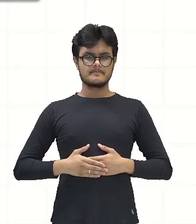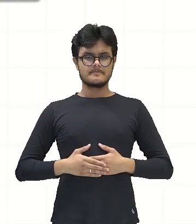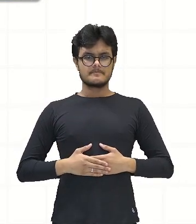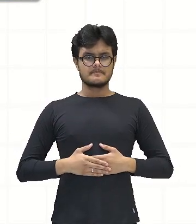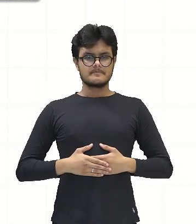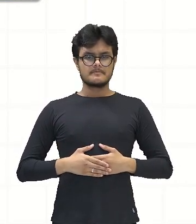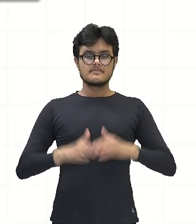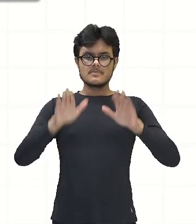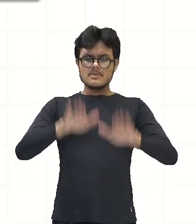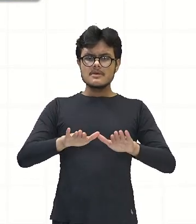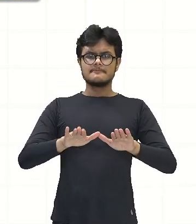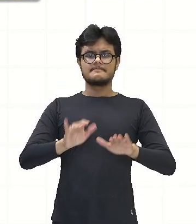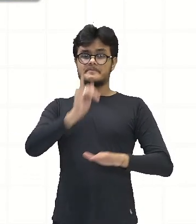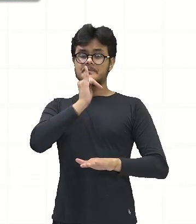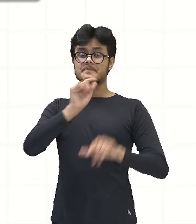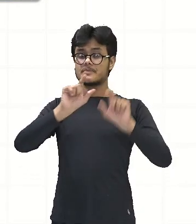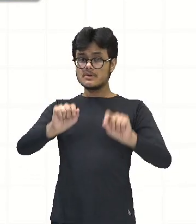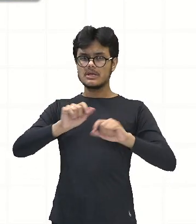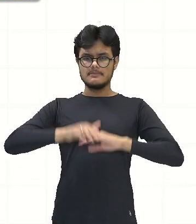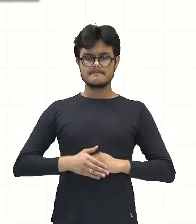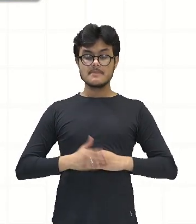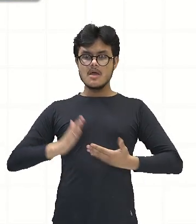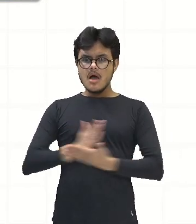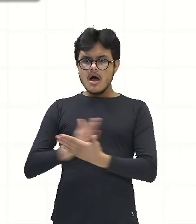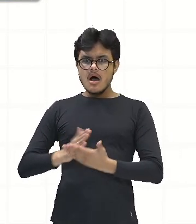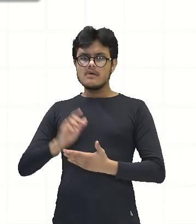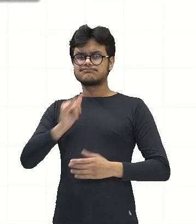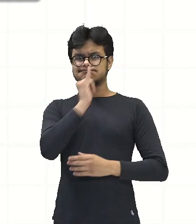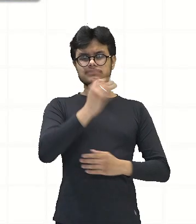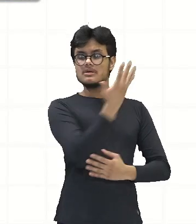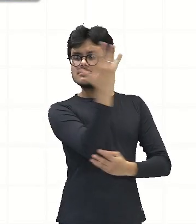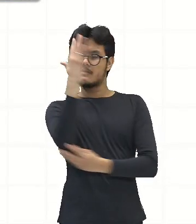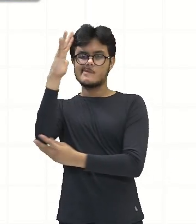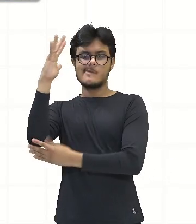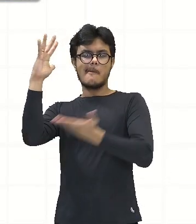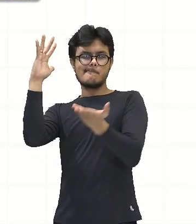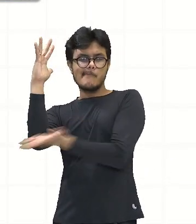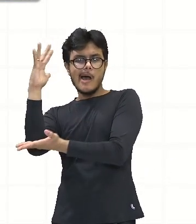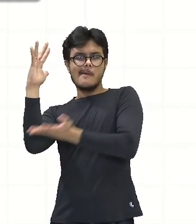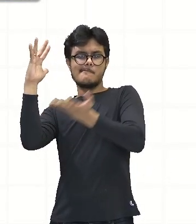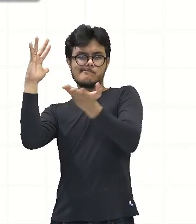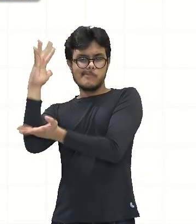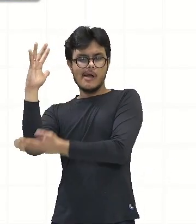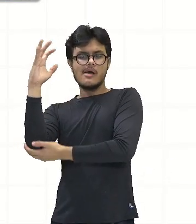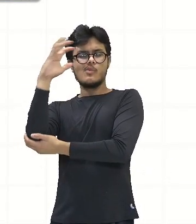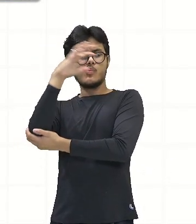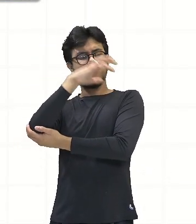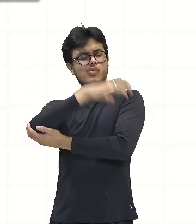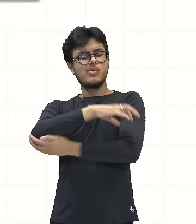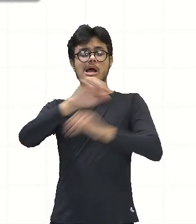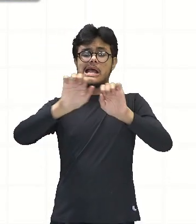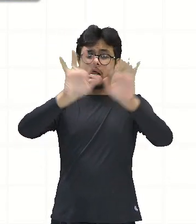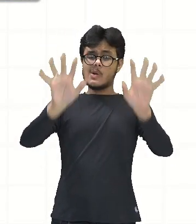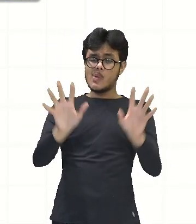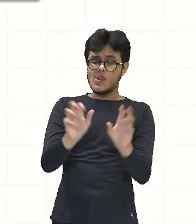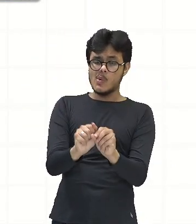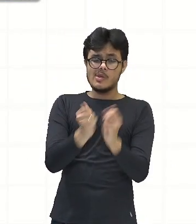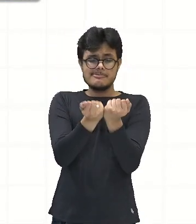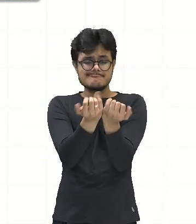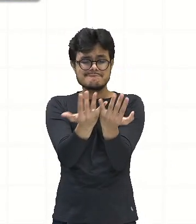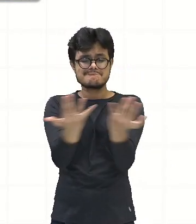práticas predatórias, tá bom? Que inclui aí o desmatamento, a perda da biodiversidade, como a fauna, a